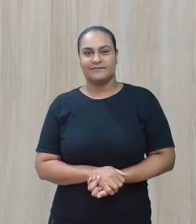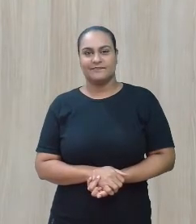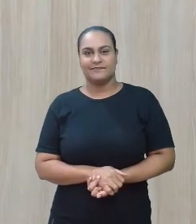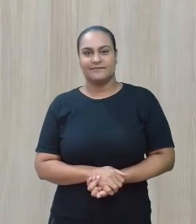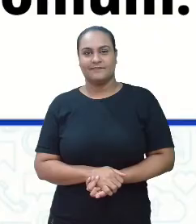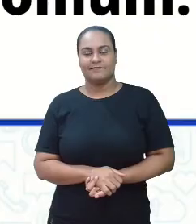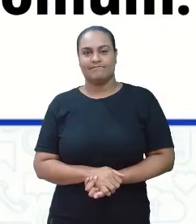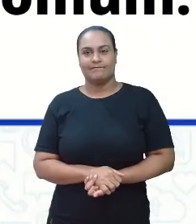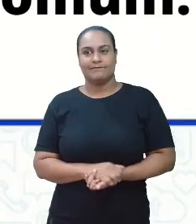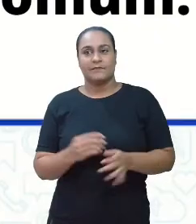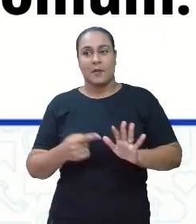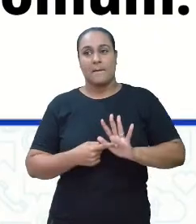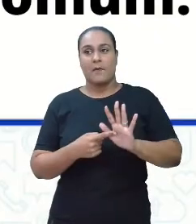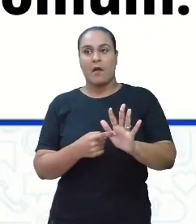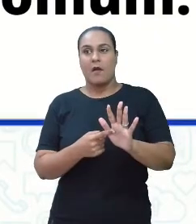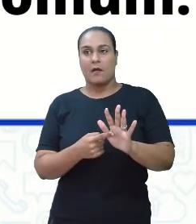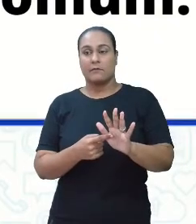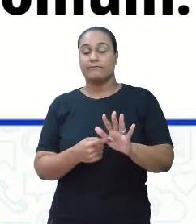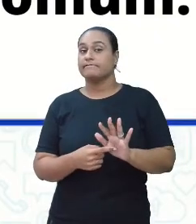Elas